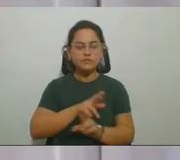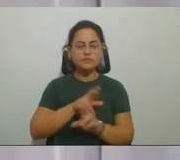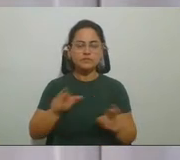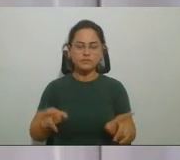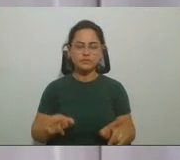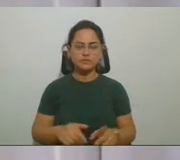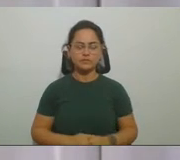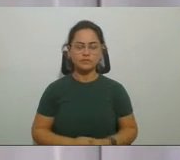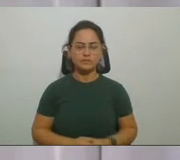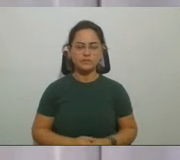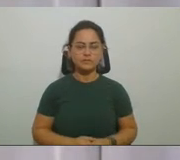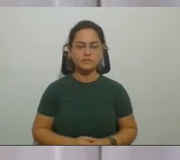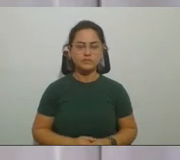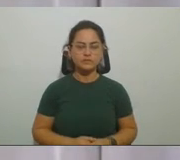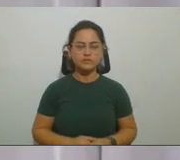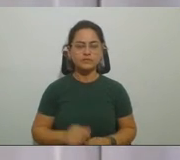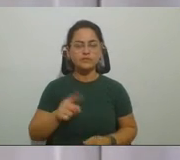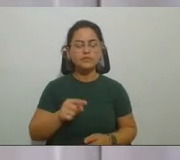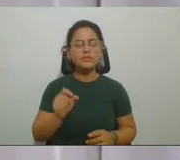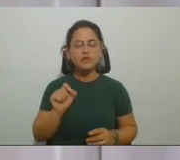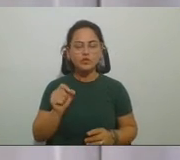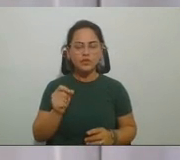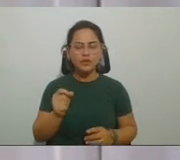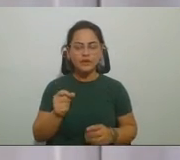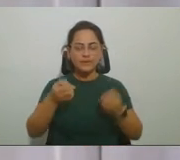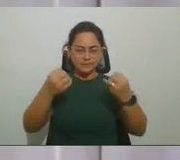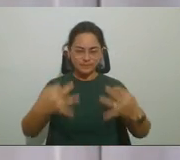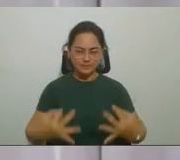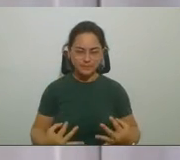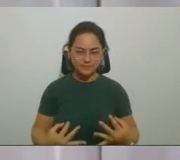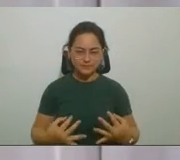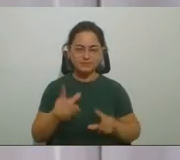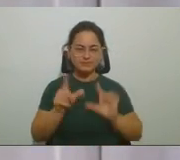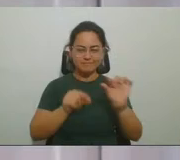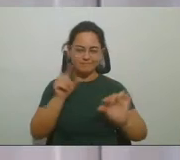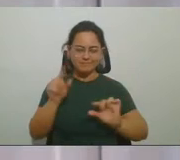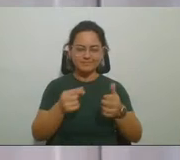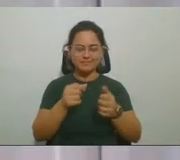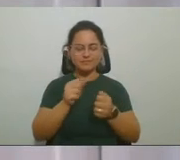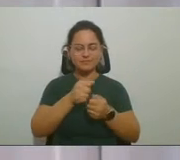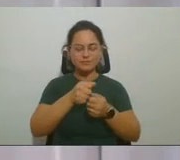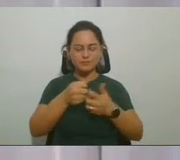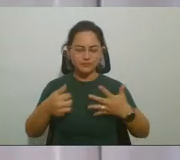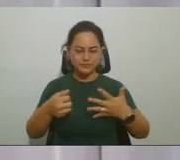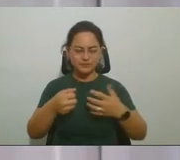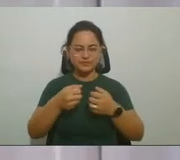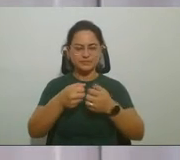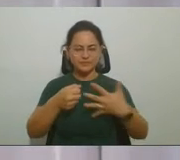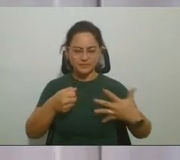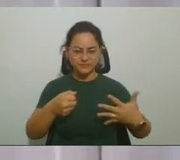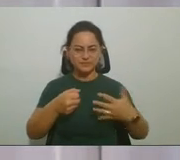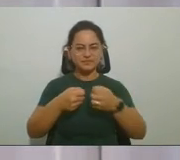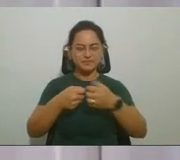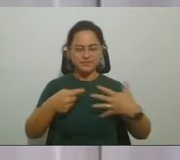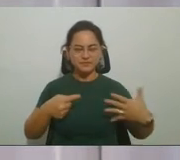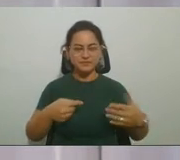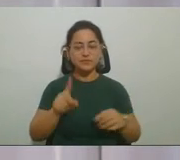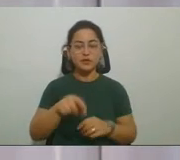fazer o contraponto por uma certa alternativa, que é de democracias